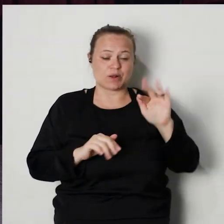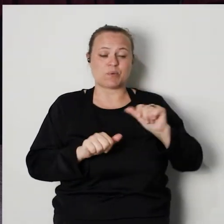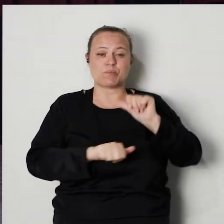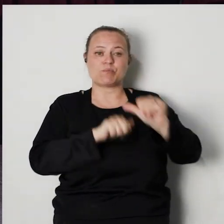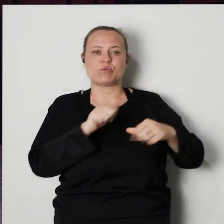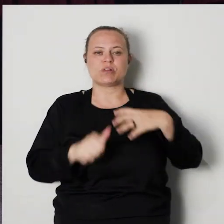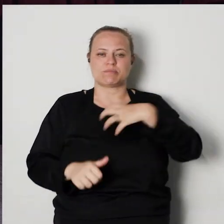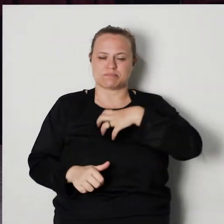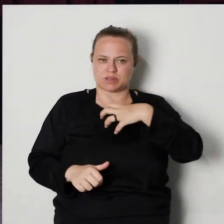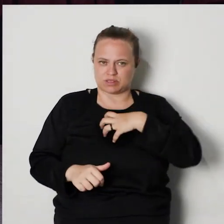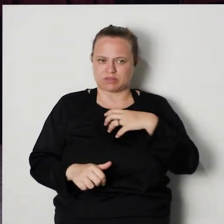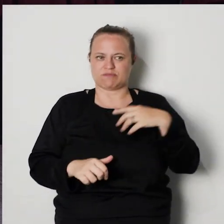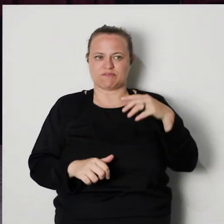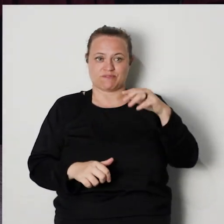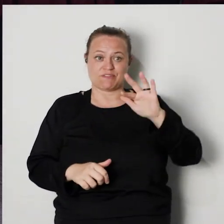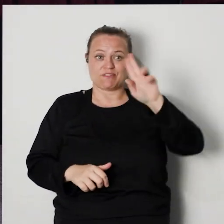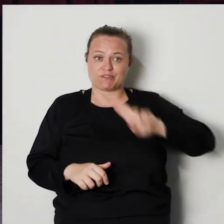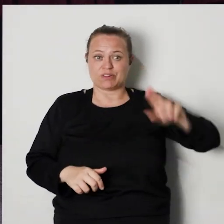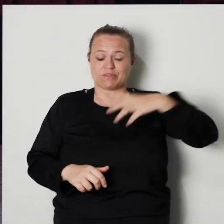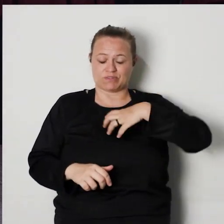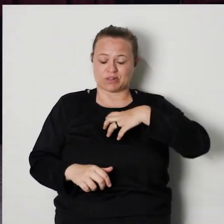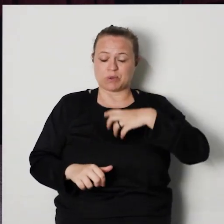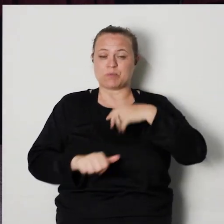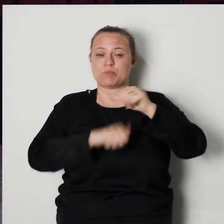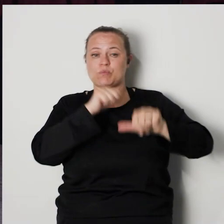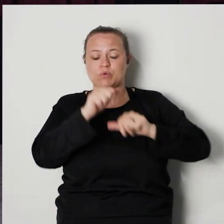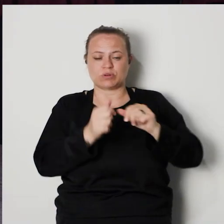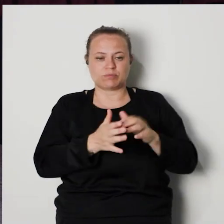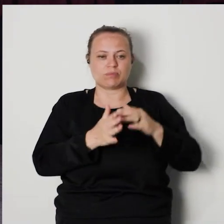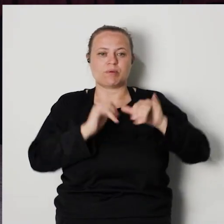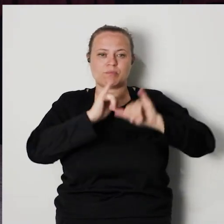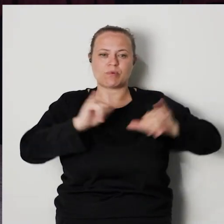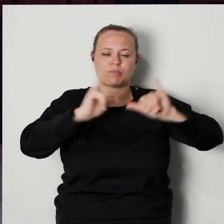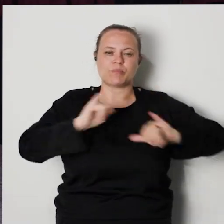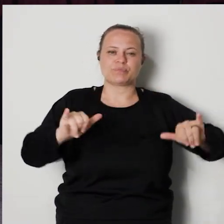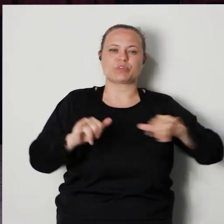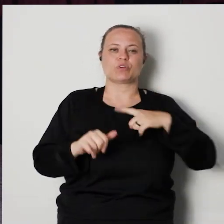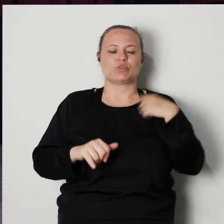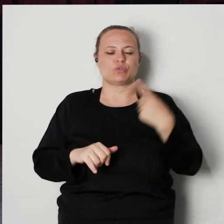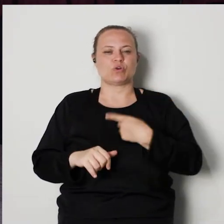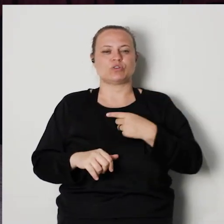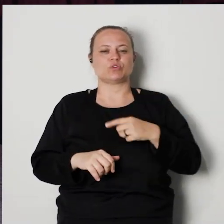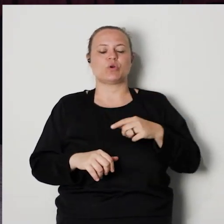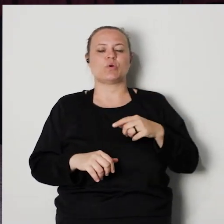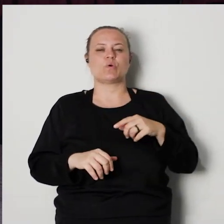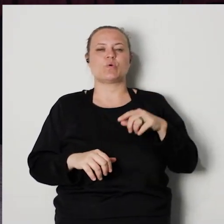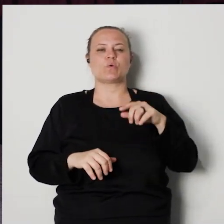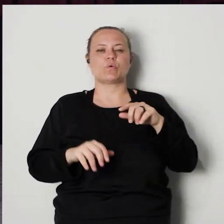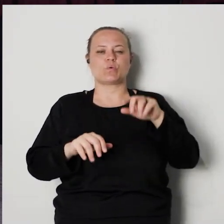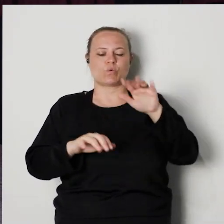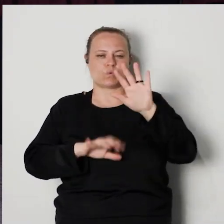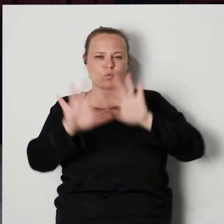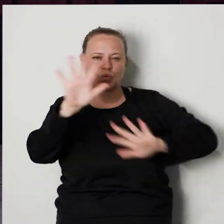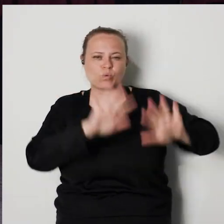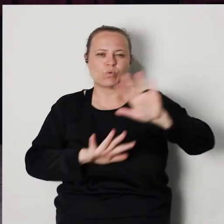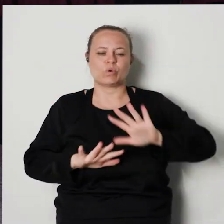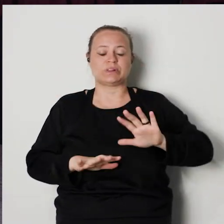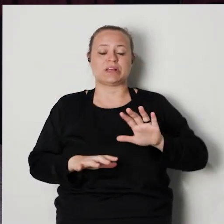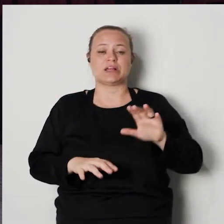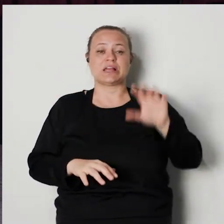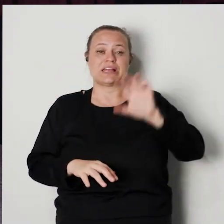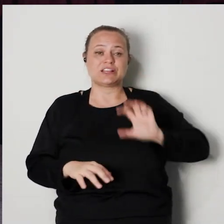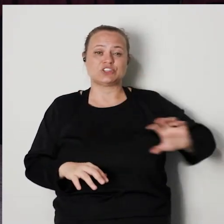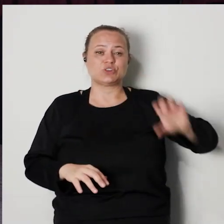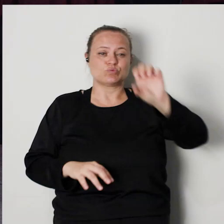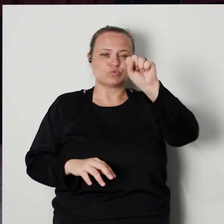projeto que vai fazendo à distância. Então, toda a metodologia, aí a Federal da Bahia transforma em materiais de orientação à